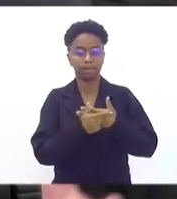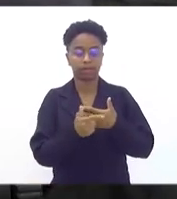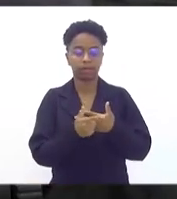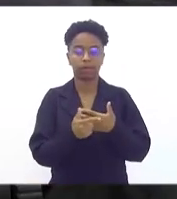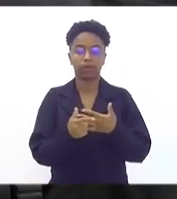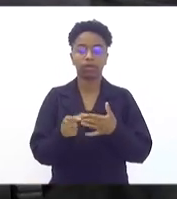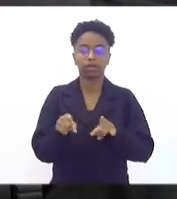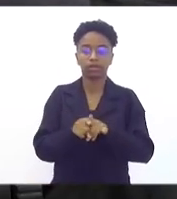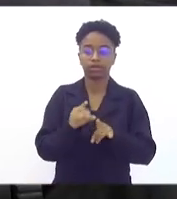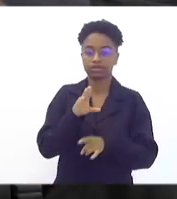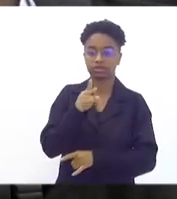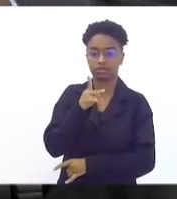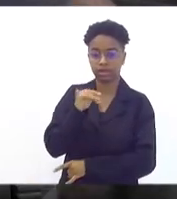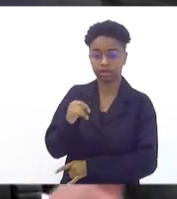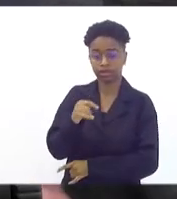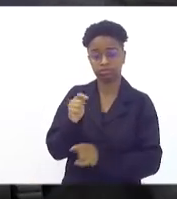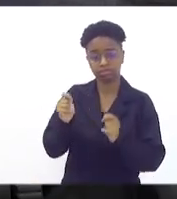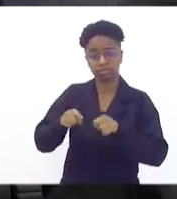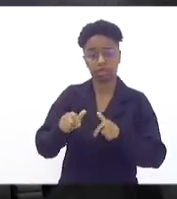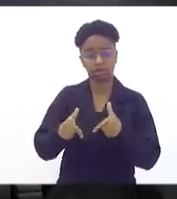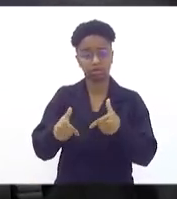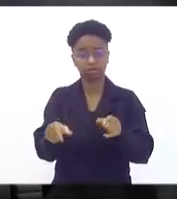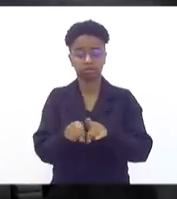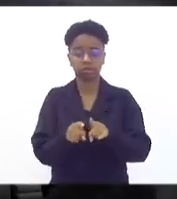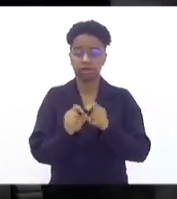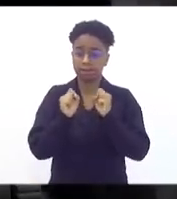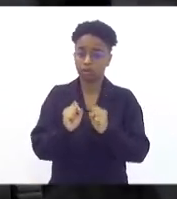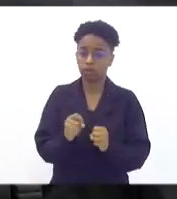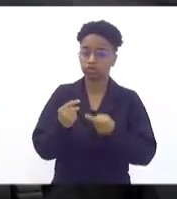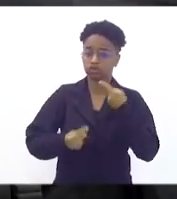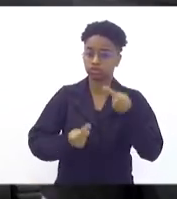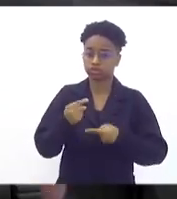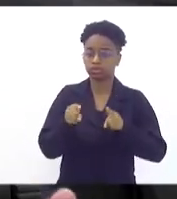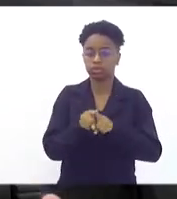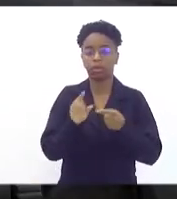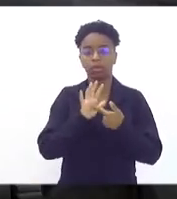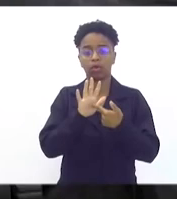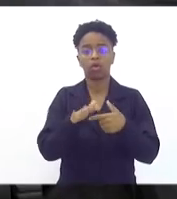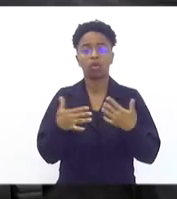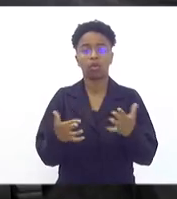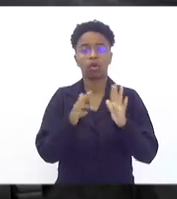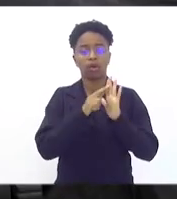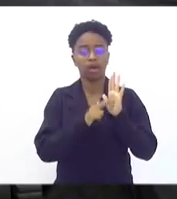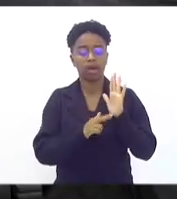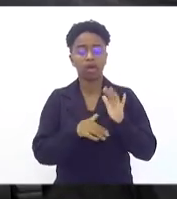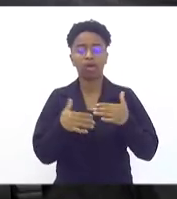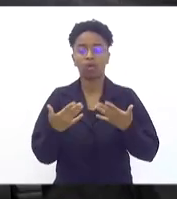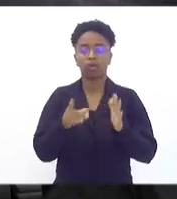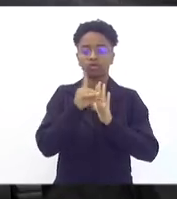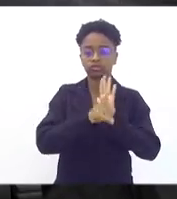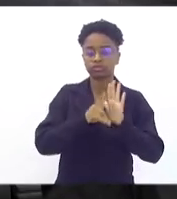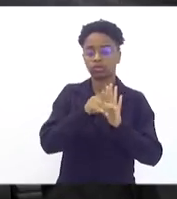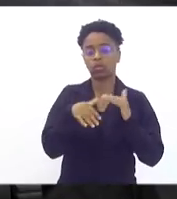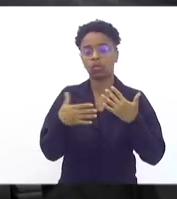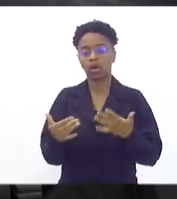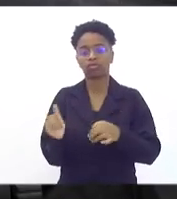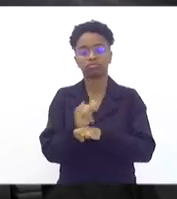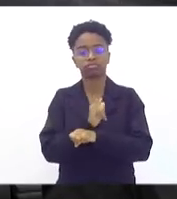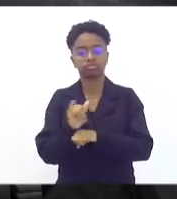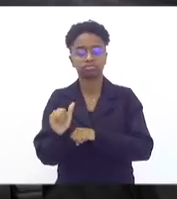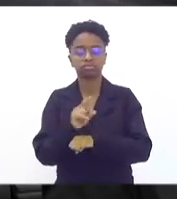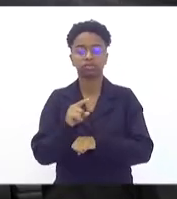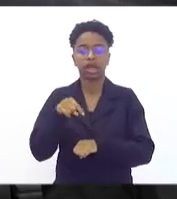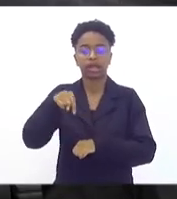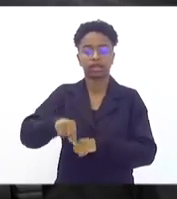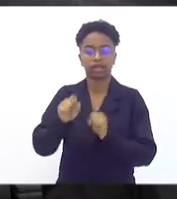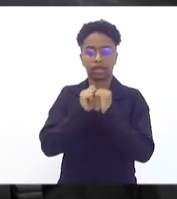CPI pode fazer esse trabalho também a gente pode discutir e dizer quais são as diretrizes Quais quais são os elementos Quais são os instrumentos que